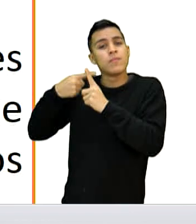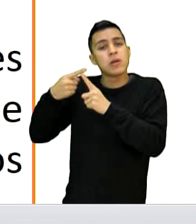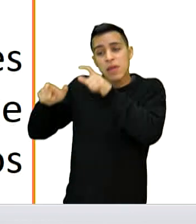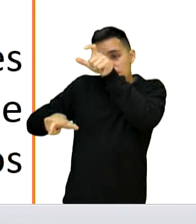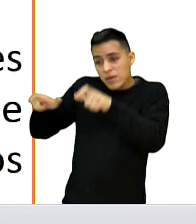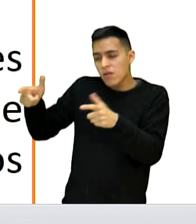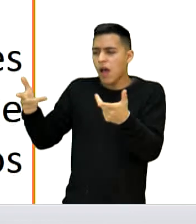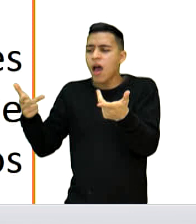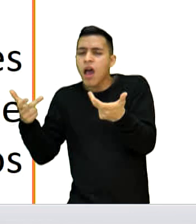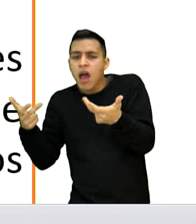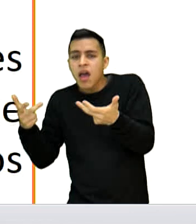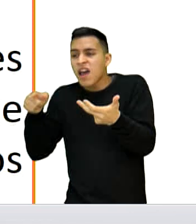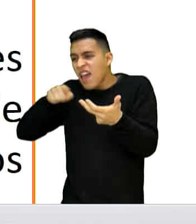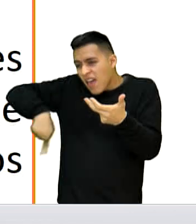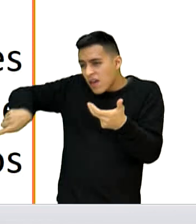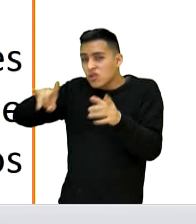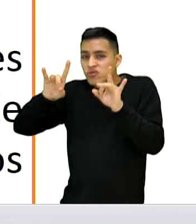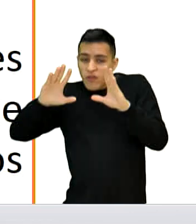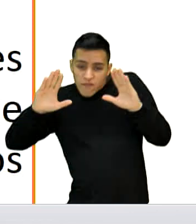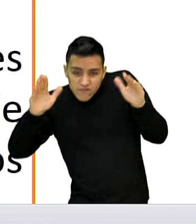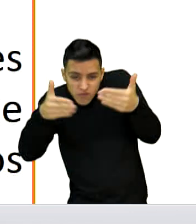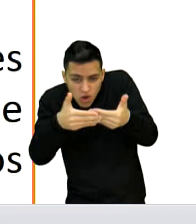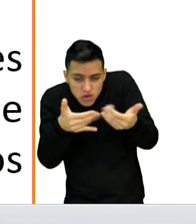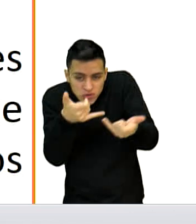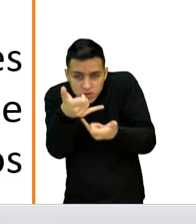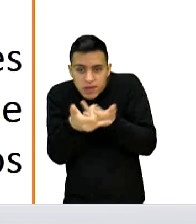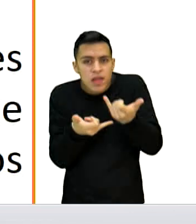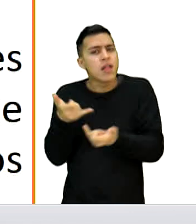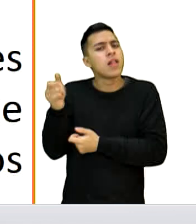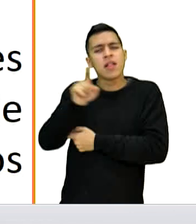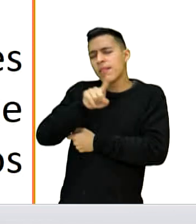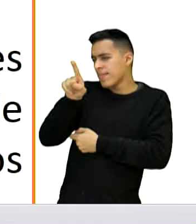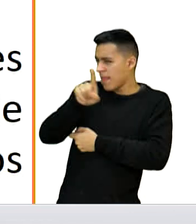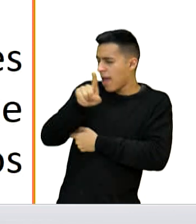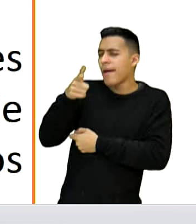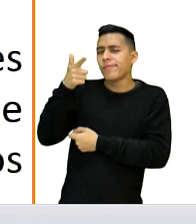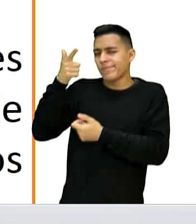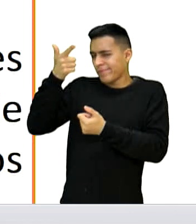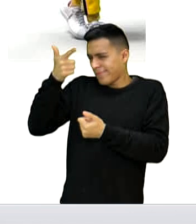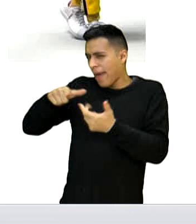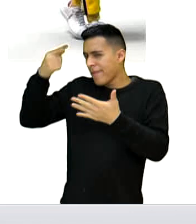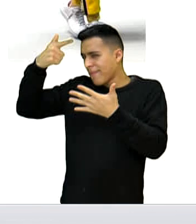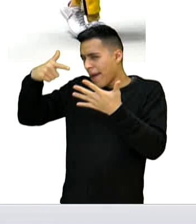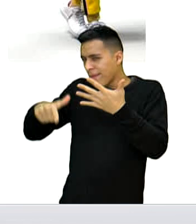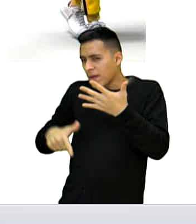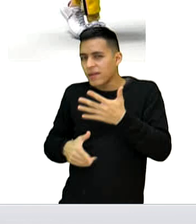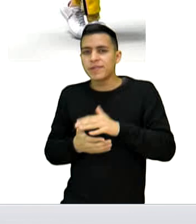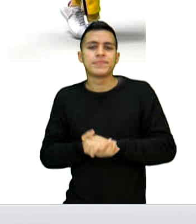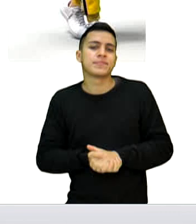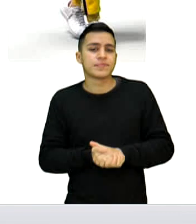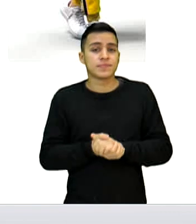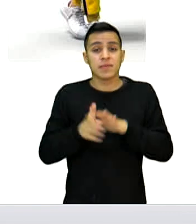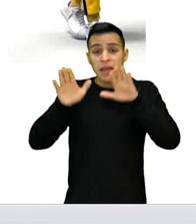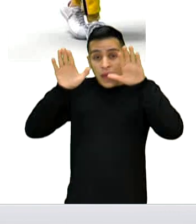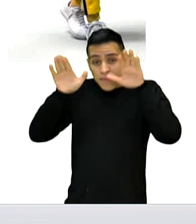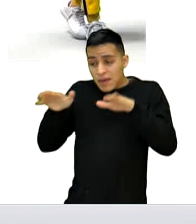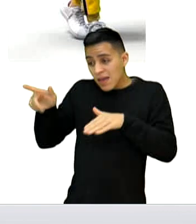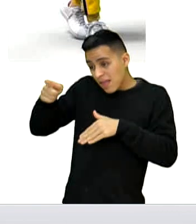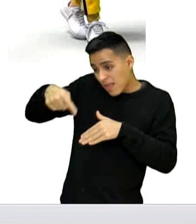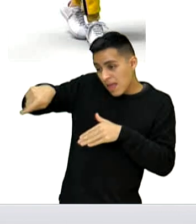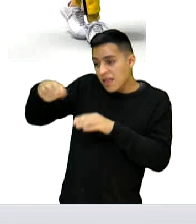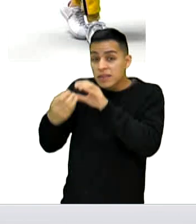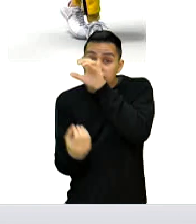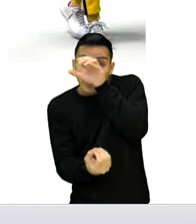gamers não se fecham somente nos jogos. Vamos ver o que mais que tem. Mas eles também